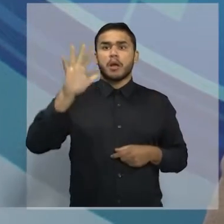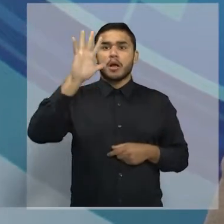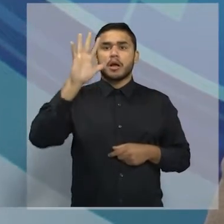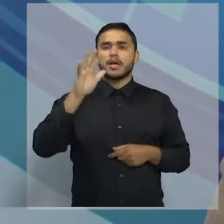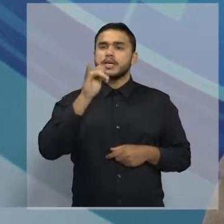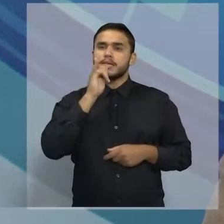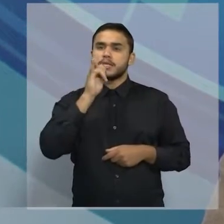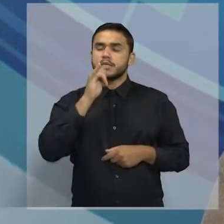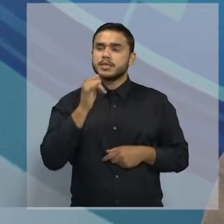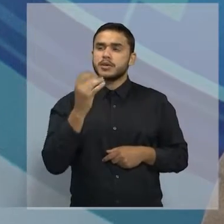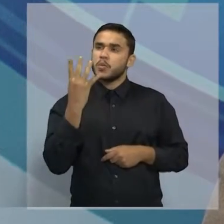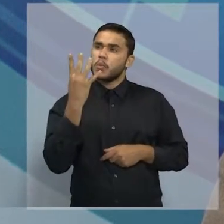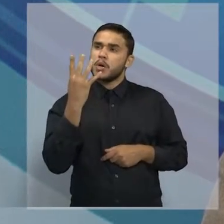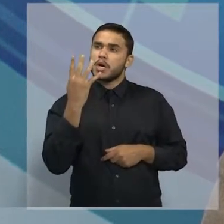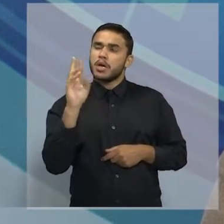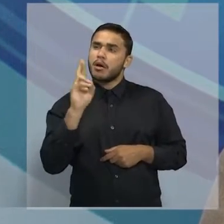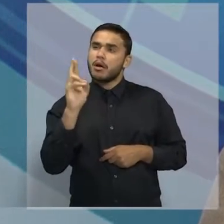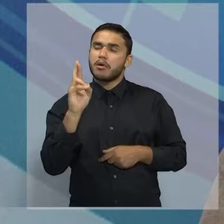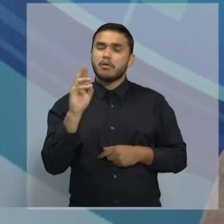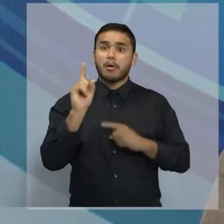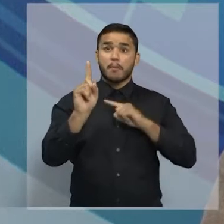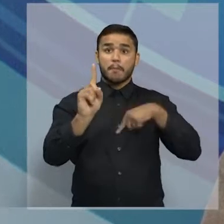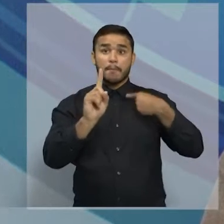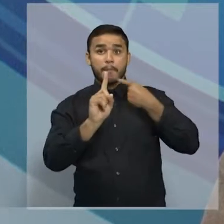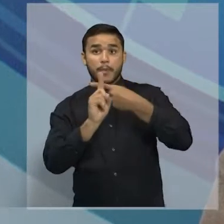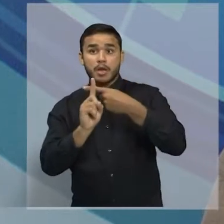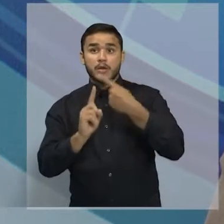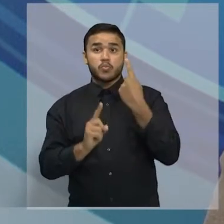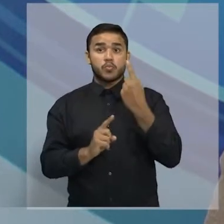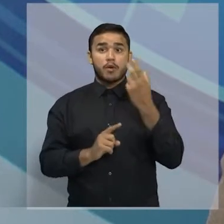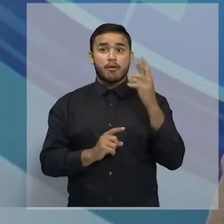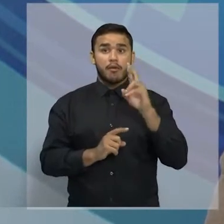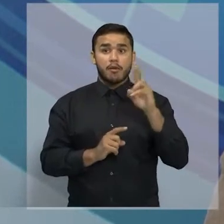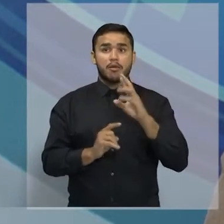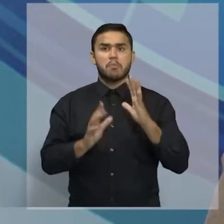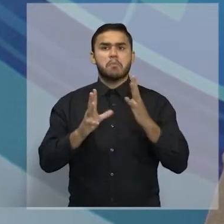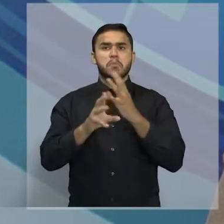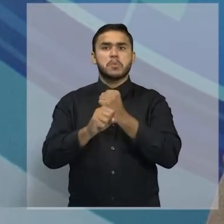por exemplo. Aumenta aí o quê? 20%.